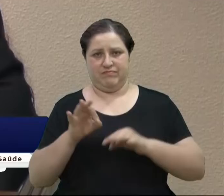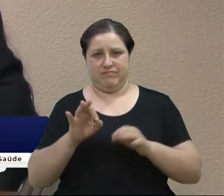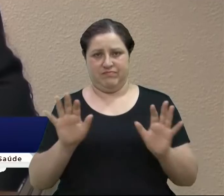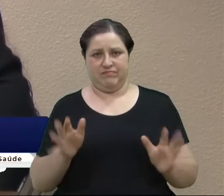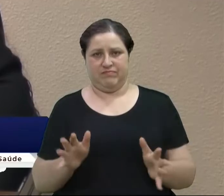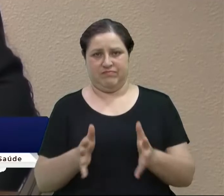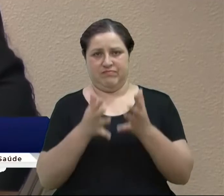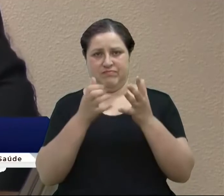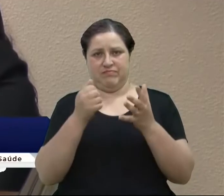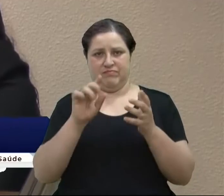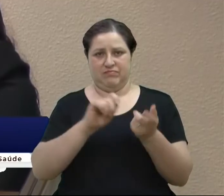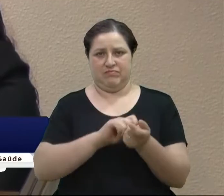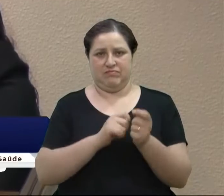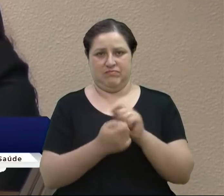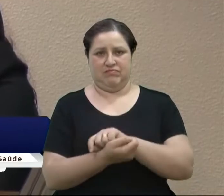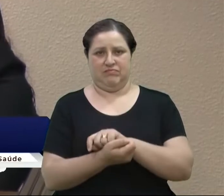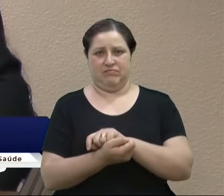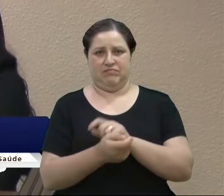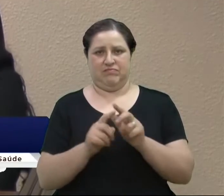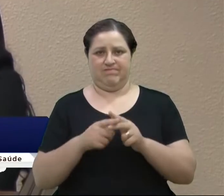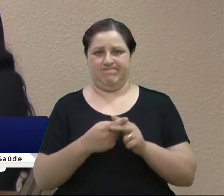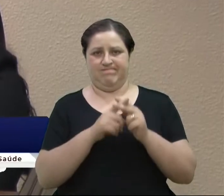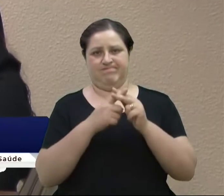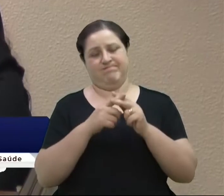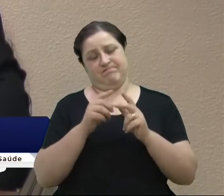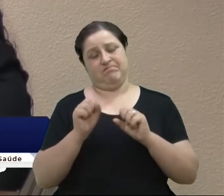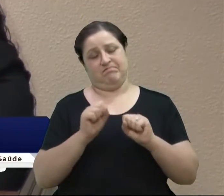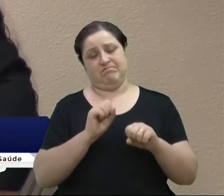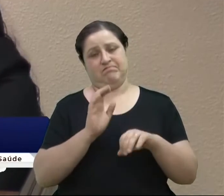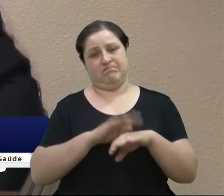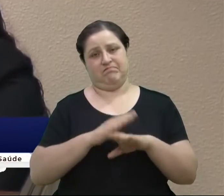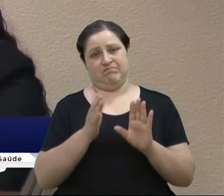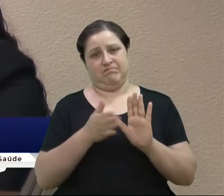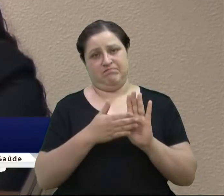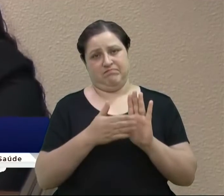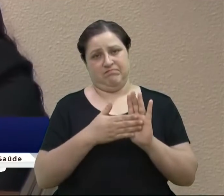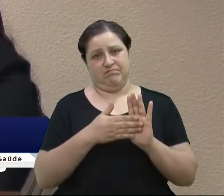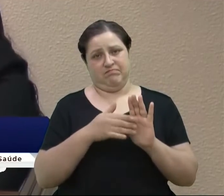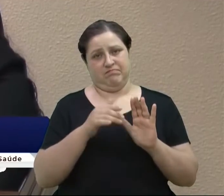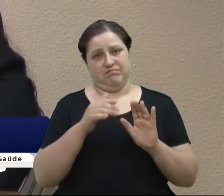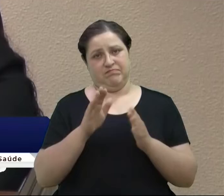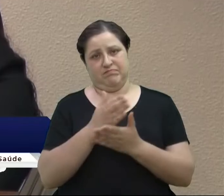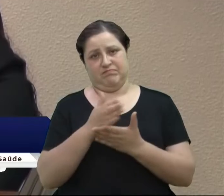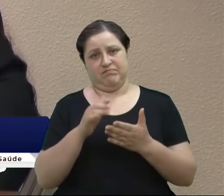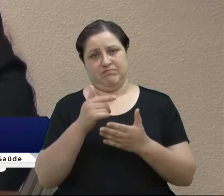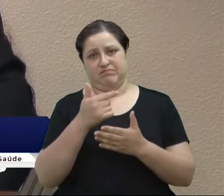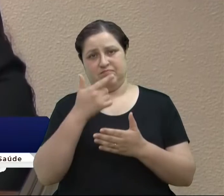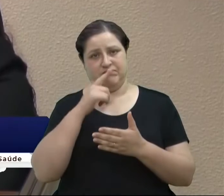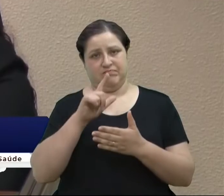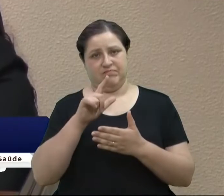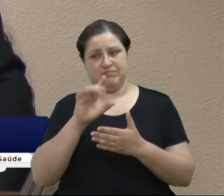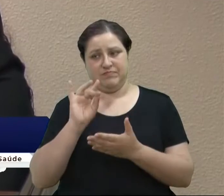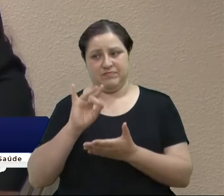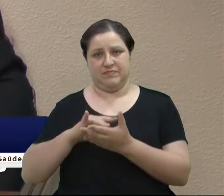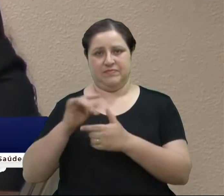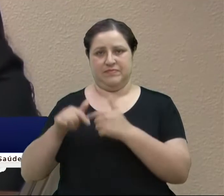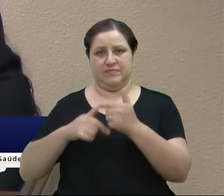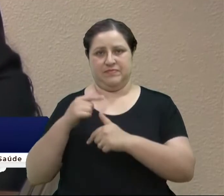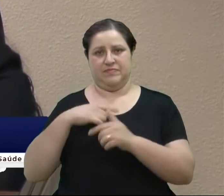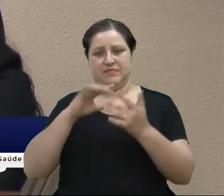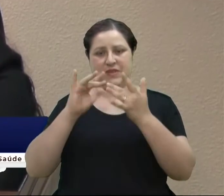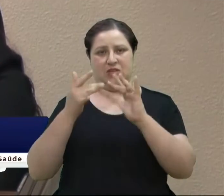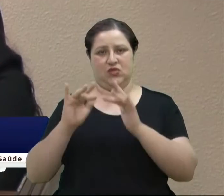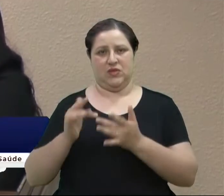ou adequações, eles se tornam mais propositivos. Talvez não operativos, que muitas vezes, nessa articulação